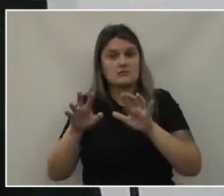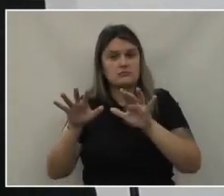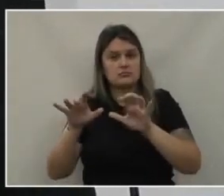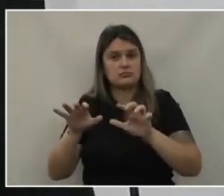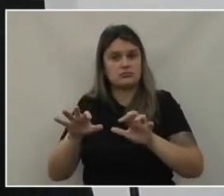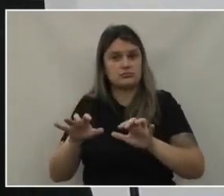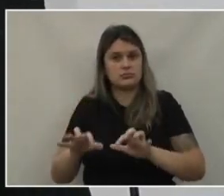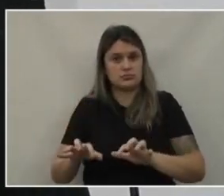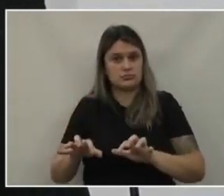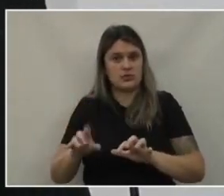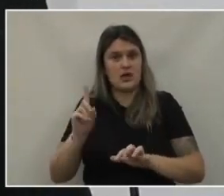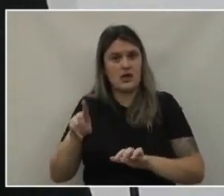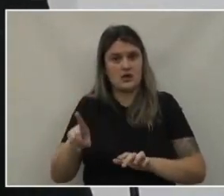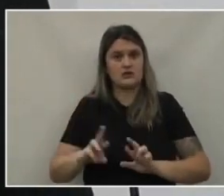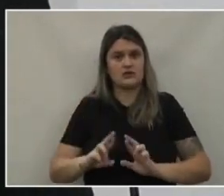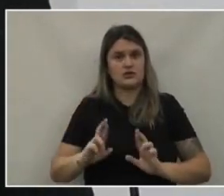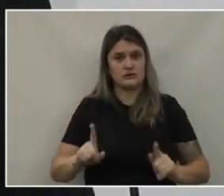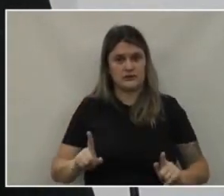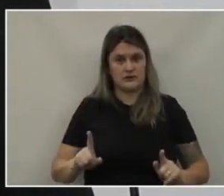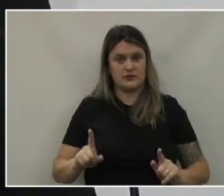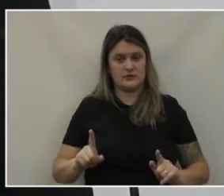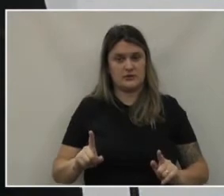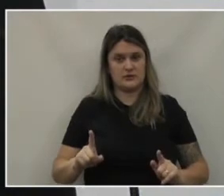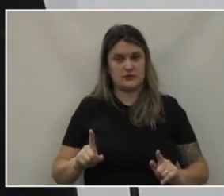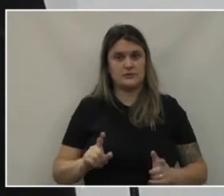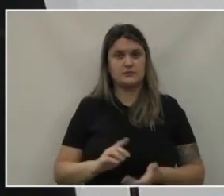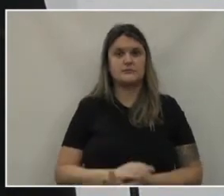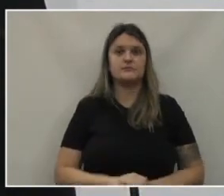forma ali na sua